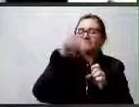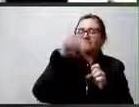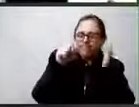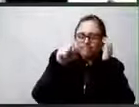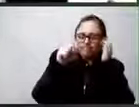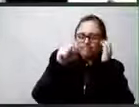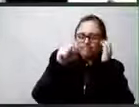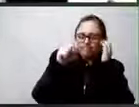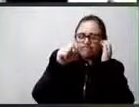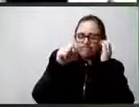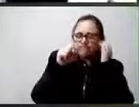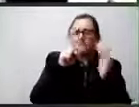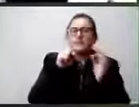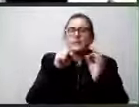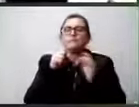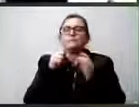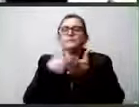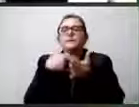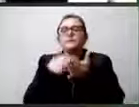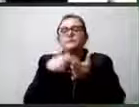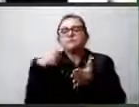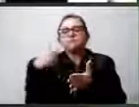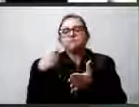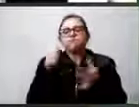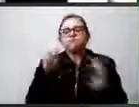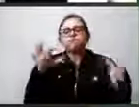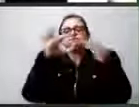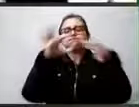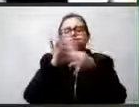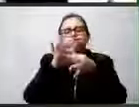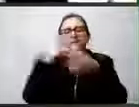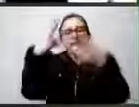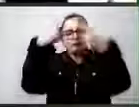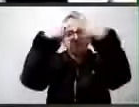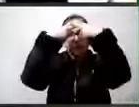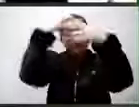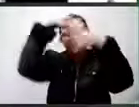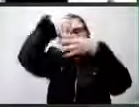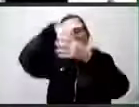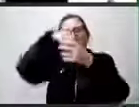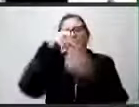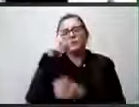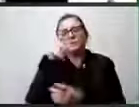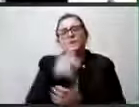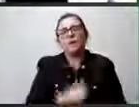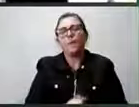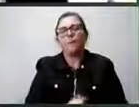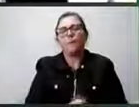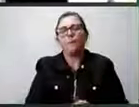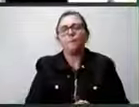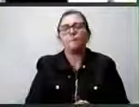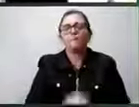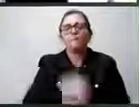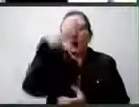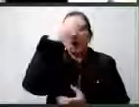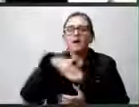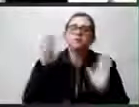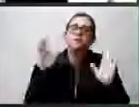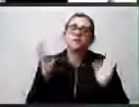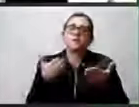tentar associar alguns outros sintomas também a esses traumas dentro do hospital, certo? Eu acho que agora a